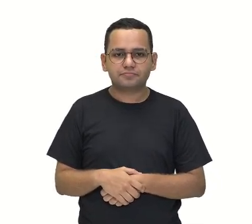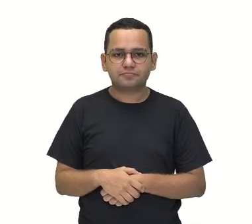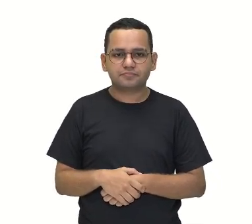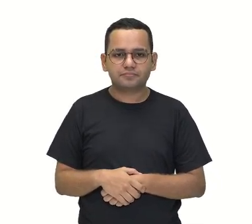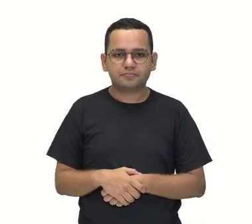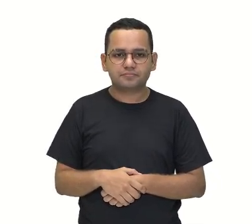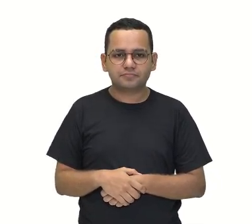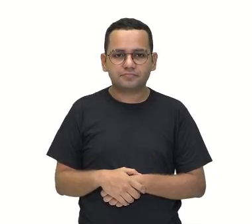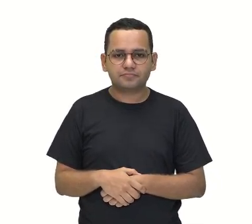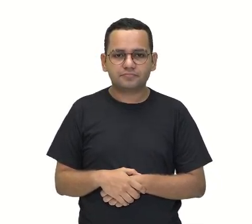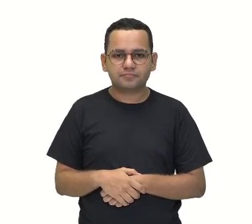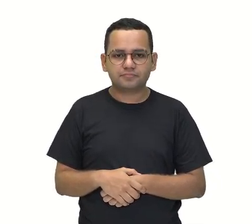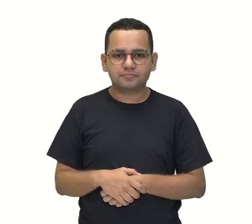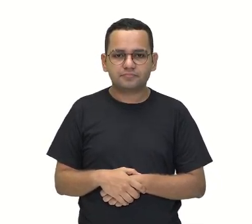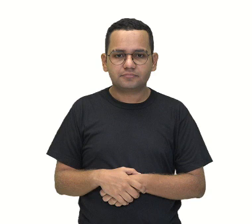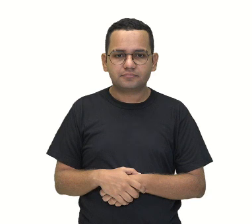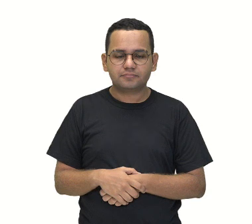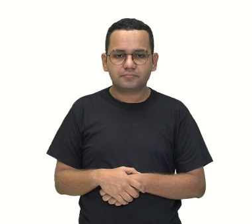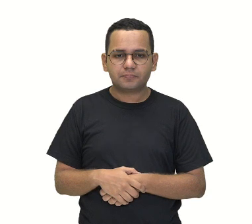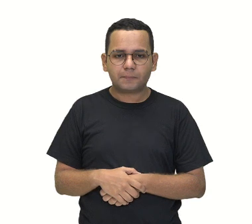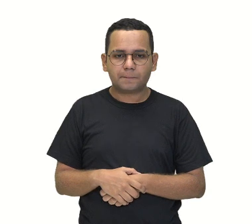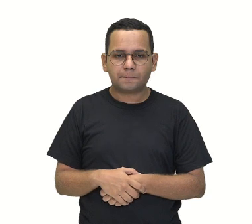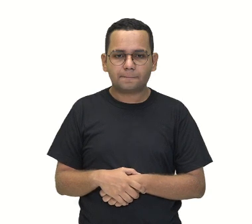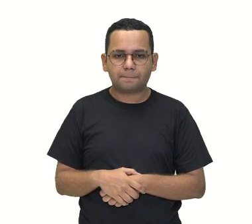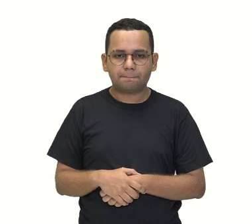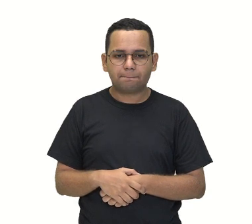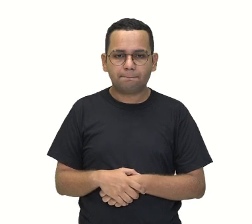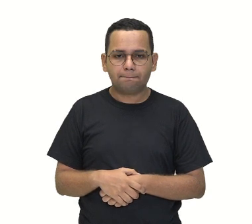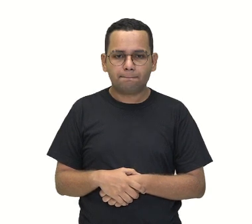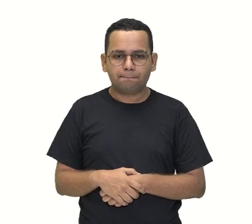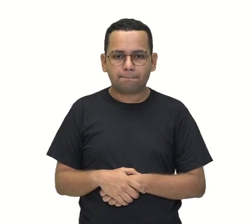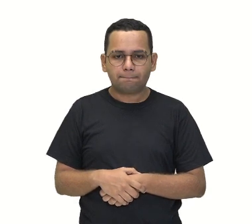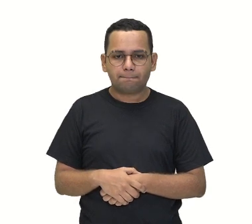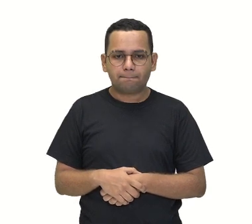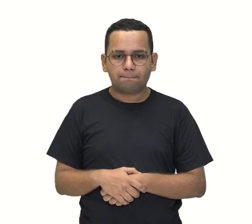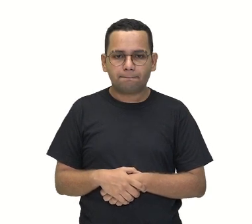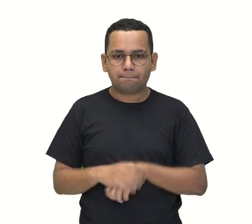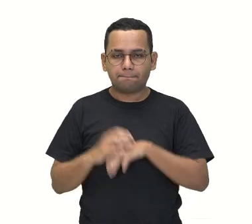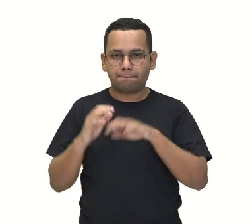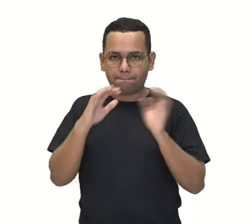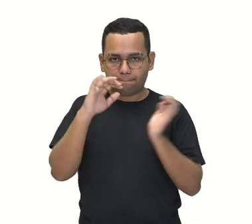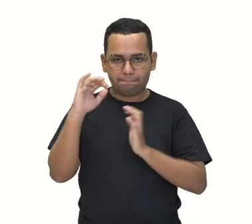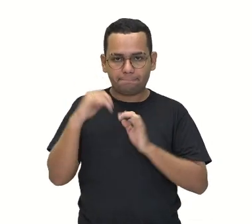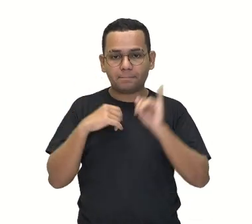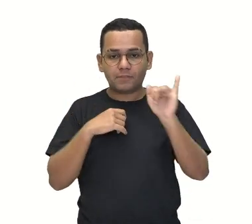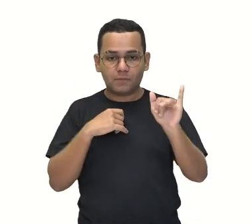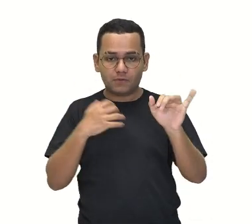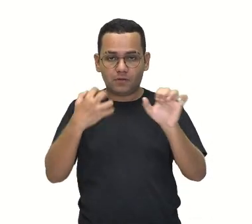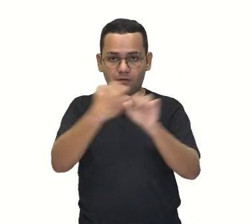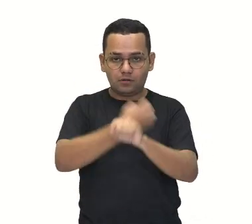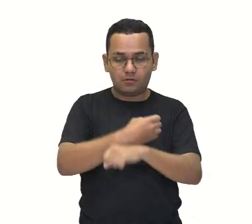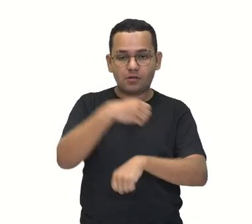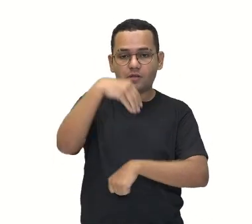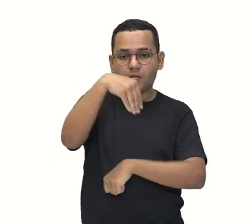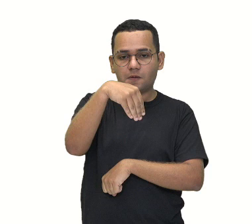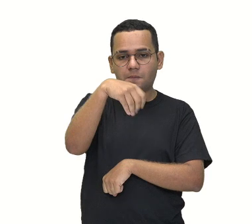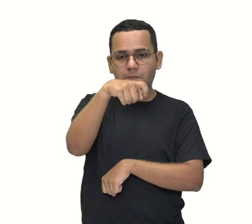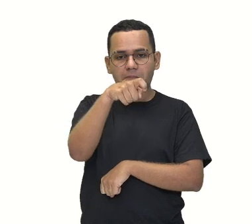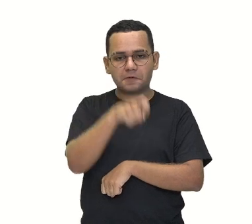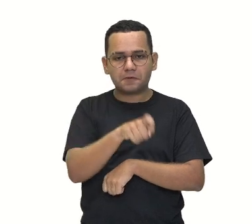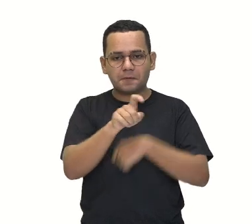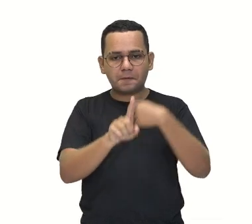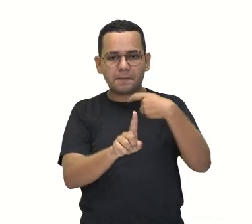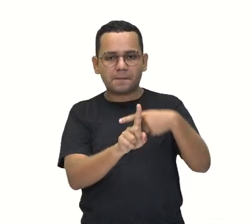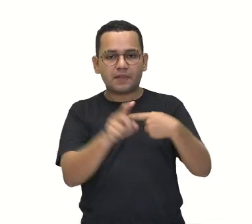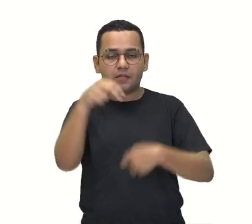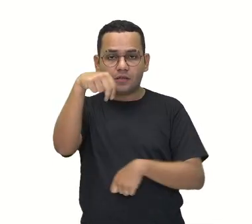Vou escrever aqui ao lado. Y é igual a nx mais n.